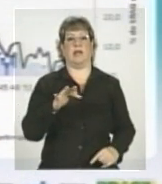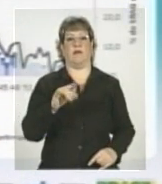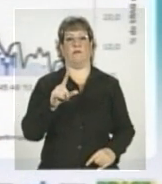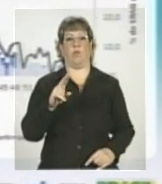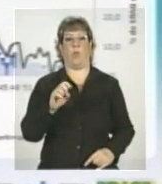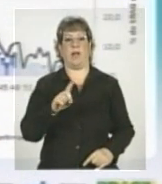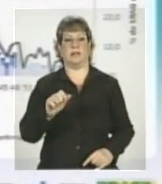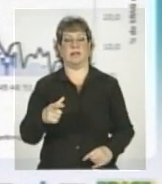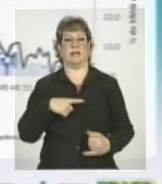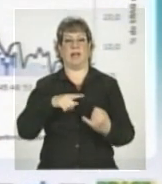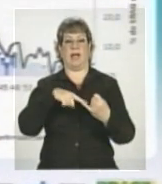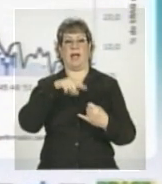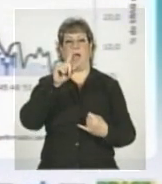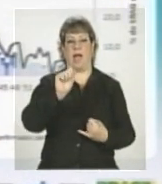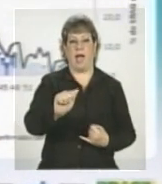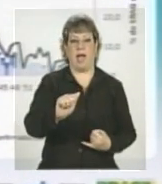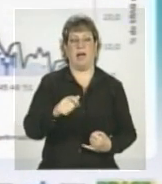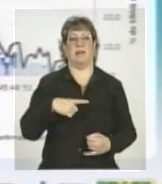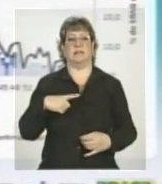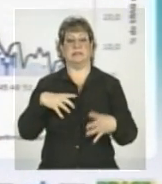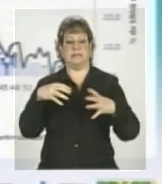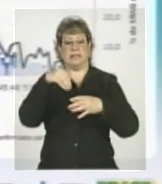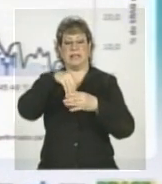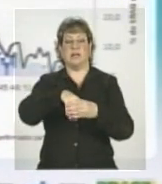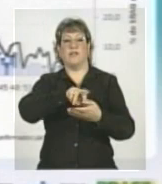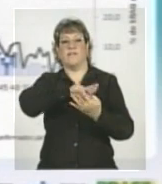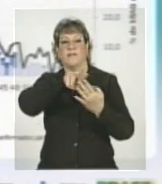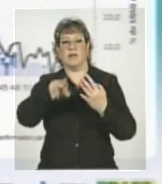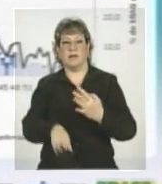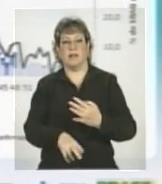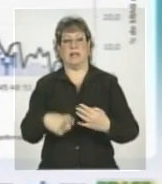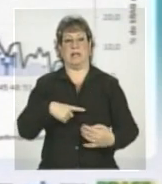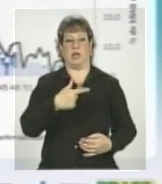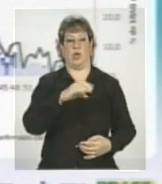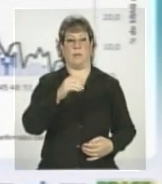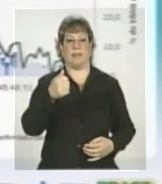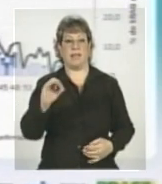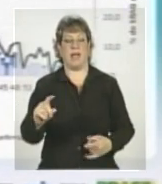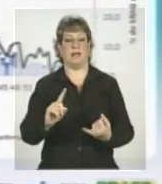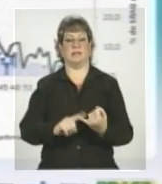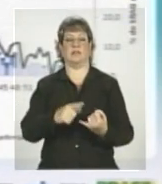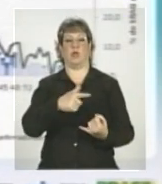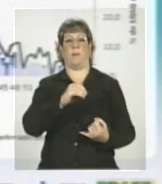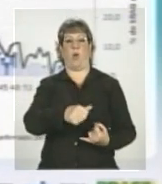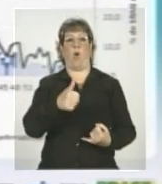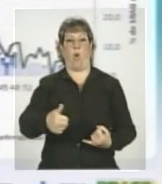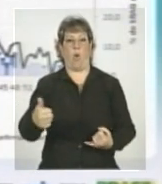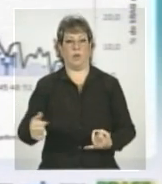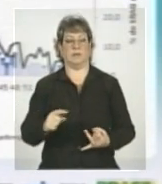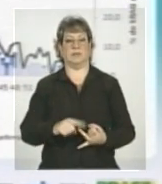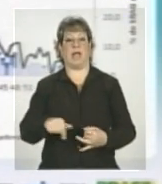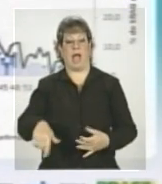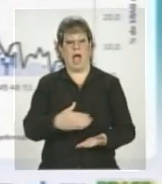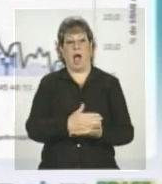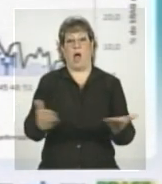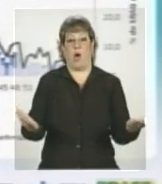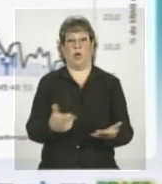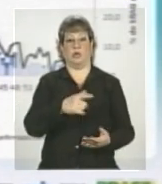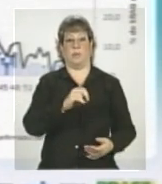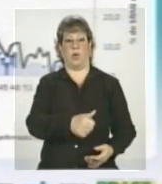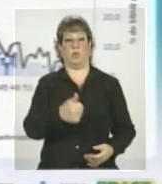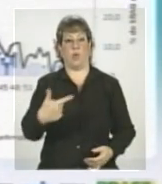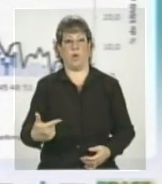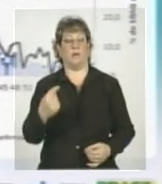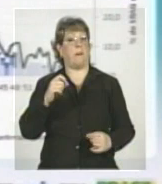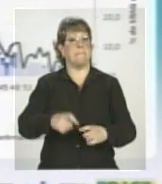a diferenciação dentro da influenza A, né? Então, a gente vê 2010, 2011, e essas primeiras semanas de 2012, a